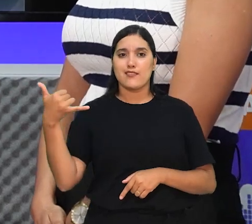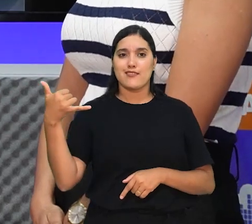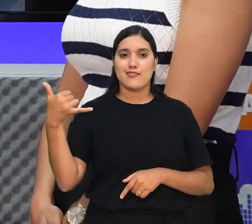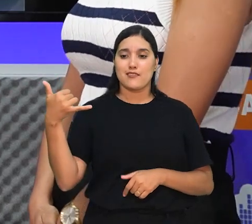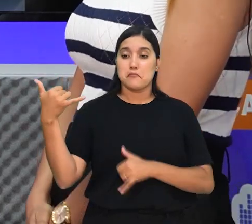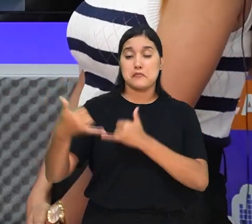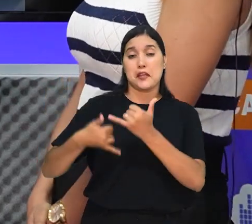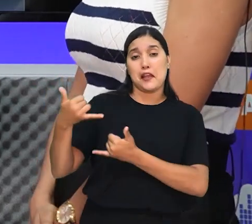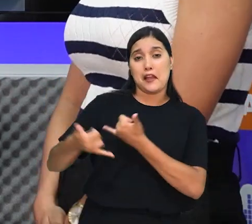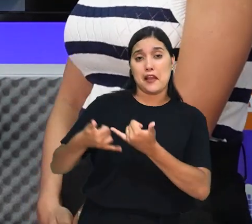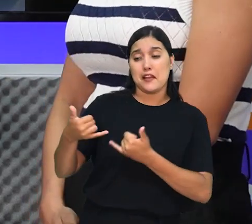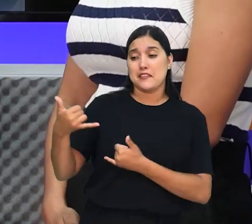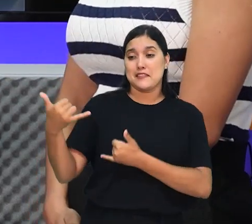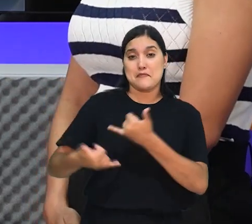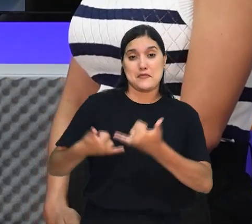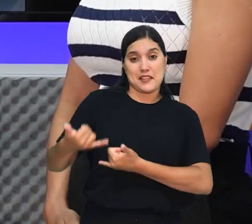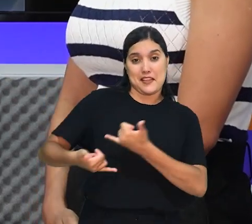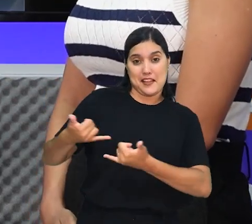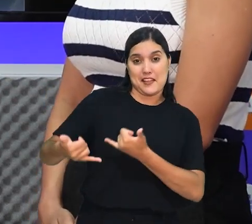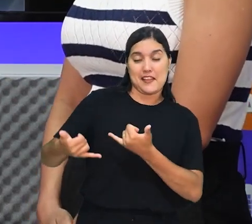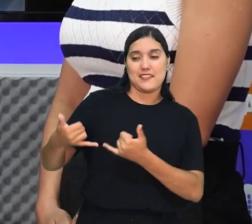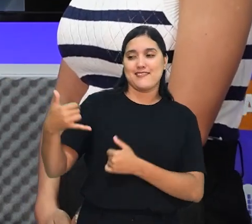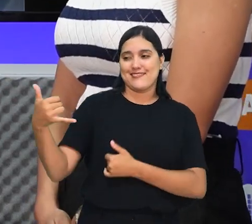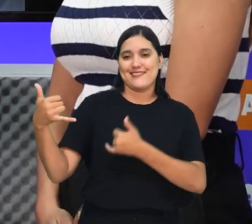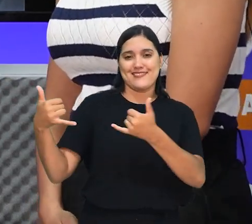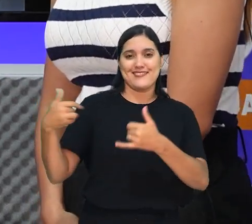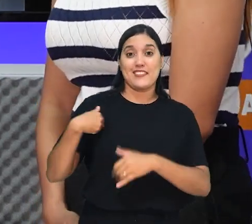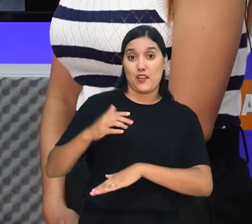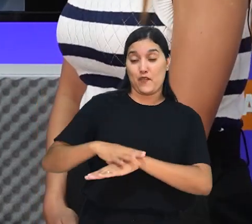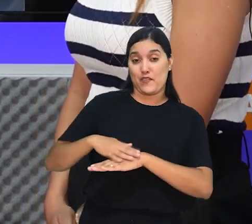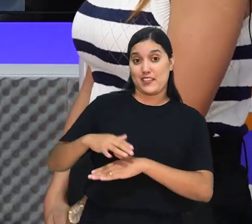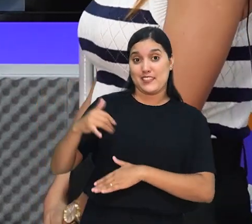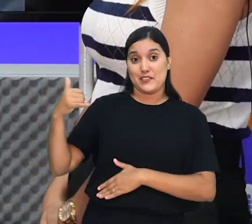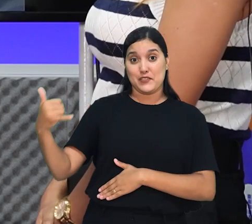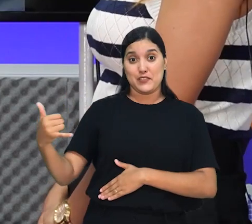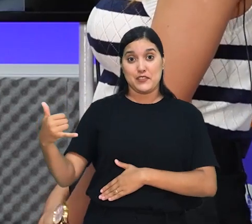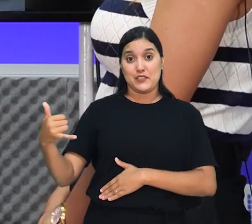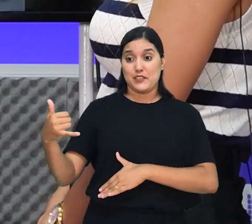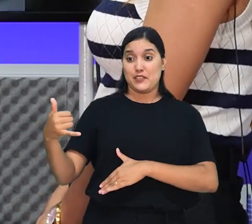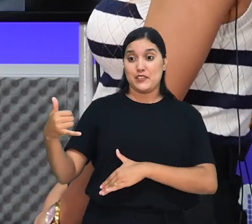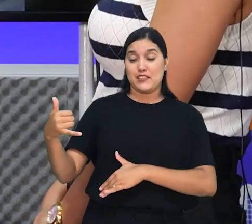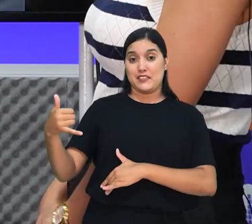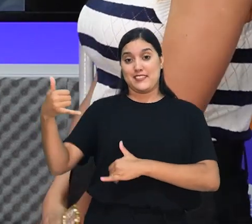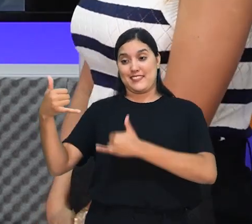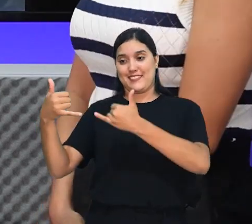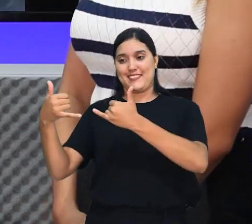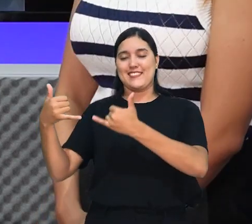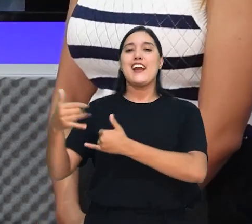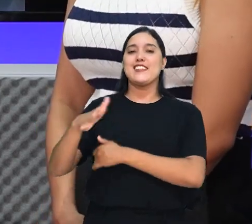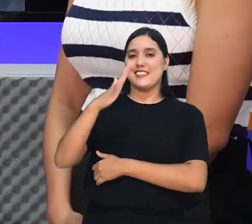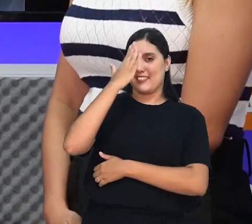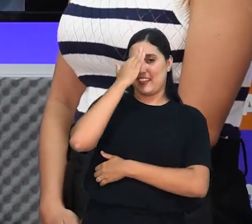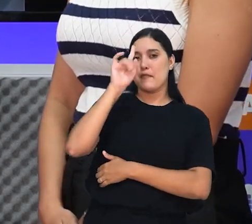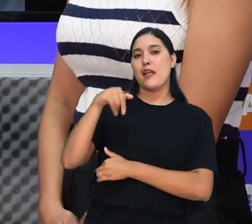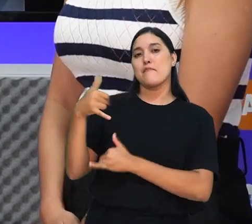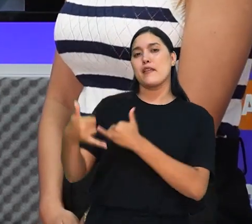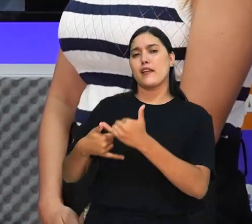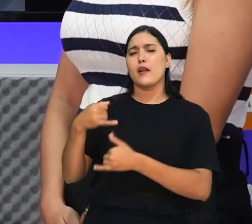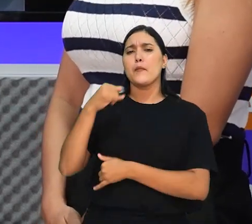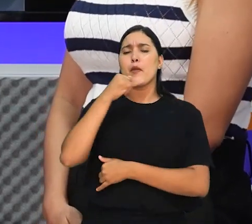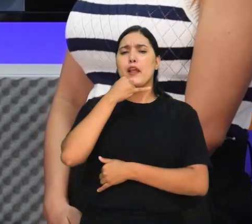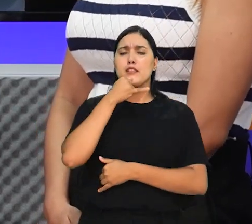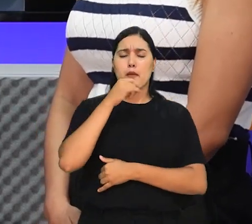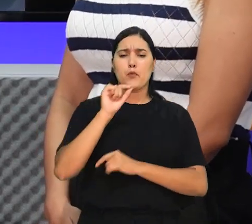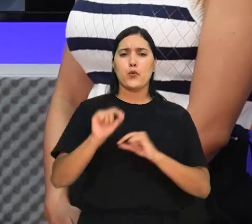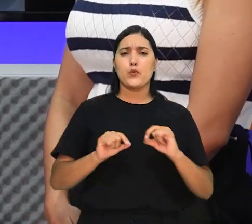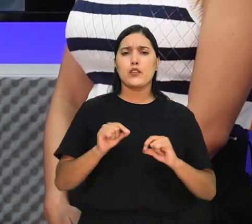duas configurações que já estão aqui. Brincar. Aí eu faço com ele os dois assim, eu mando os dois, aí ele já entende que é brincar.